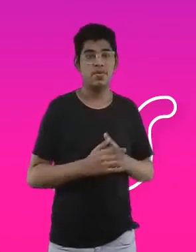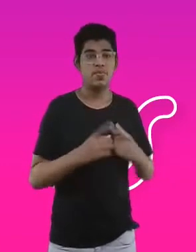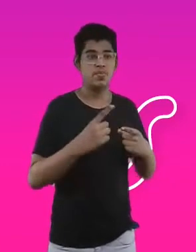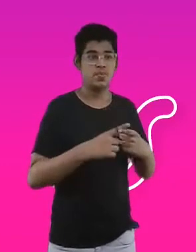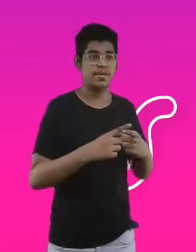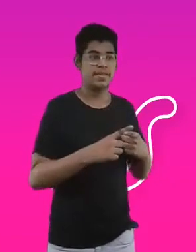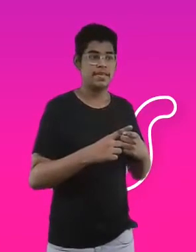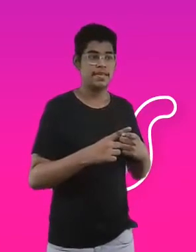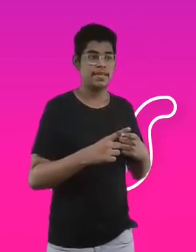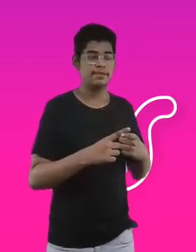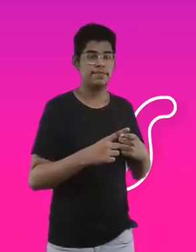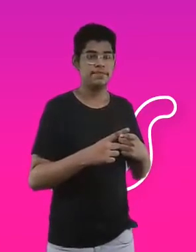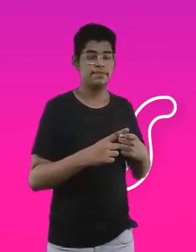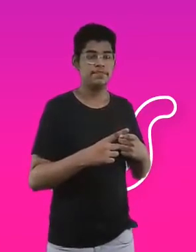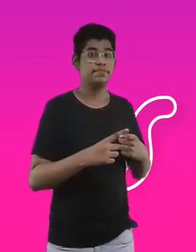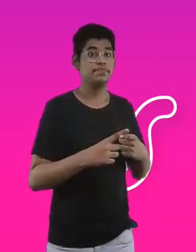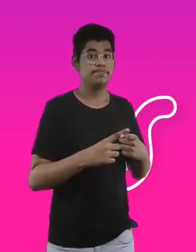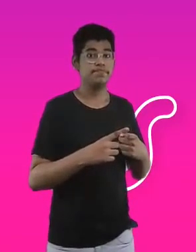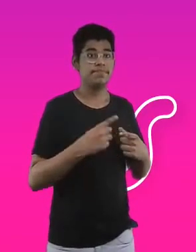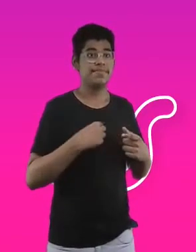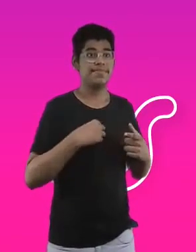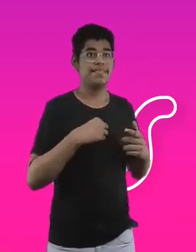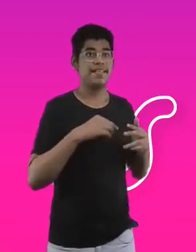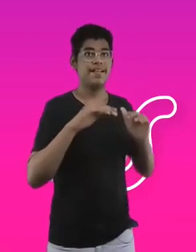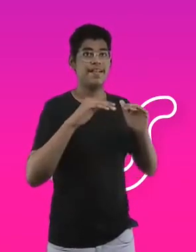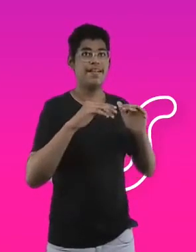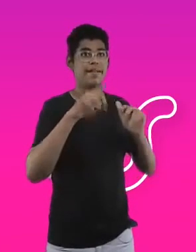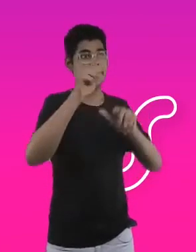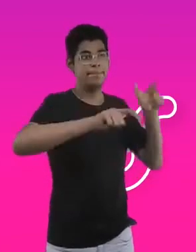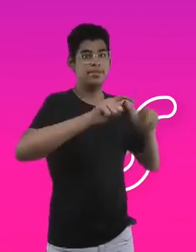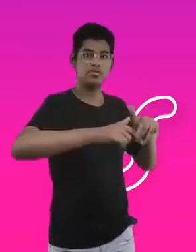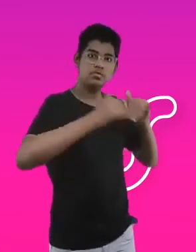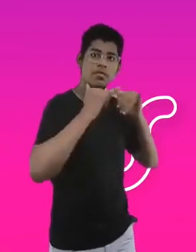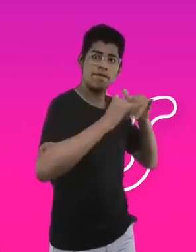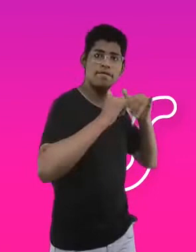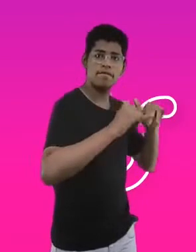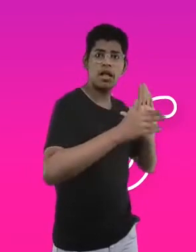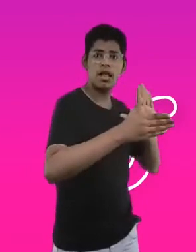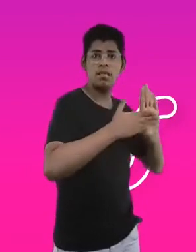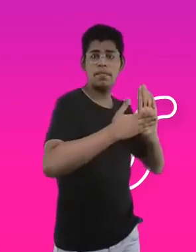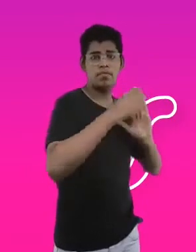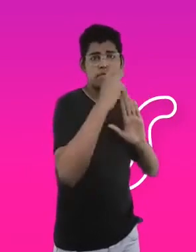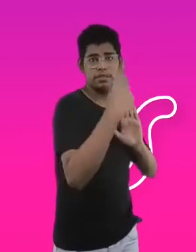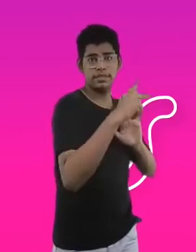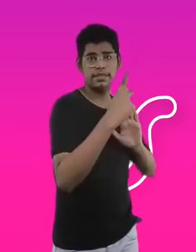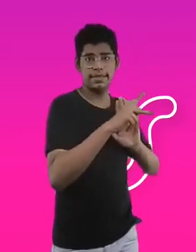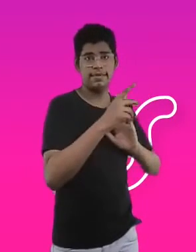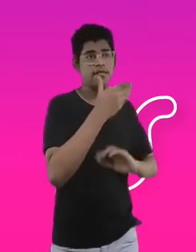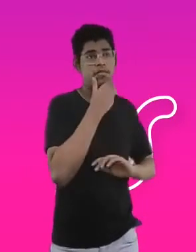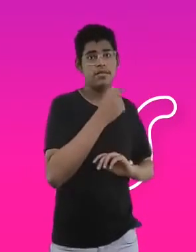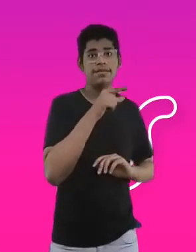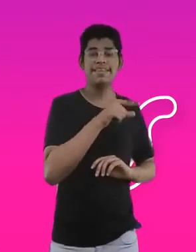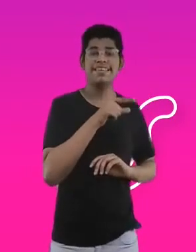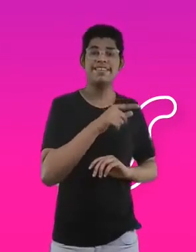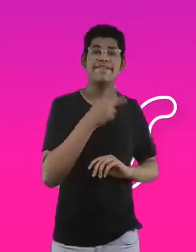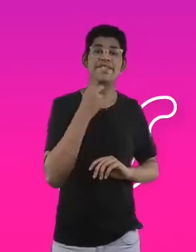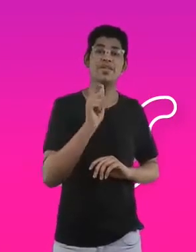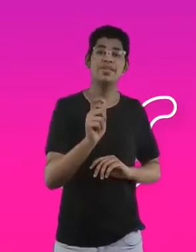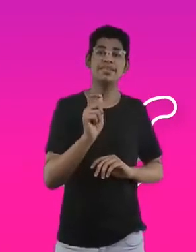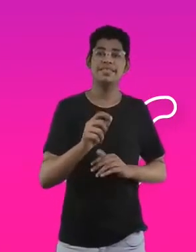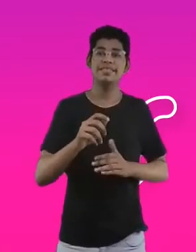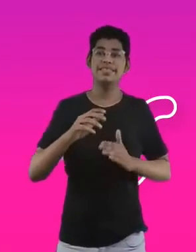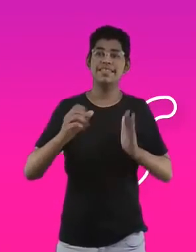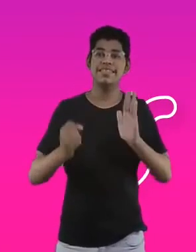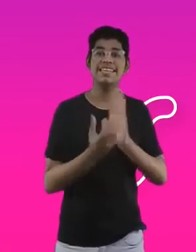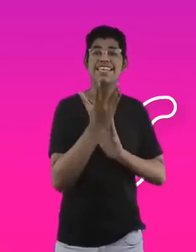destes futuros pautados por ele, há um outro problema que ele diz ter cunhado um termo. Então, ele